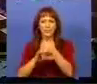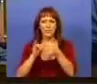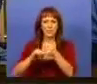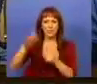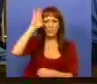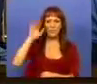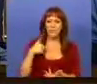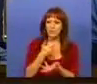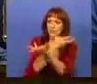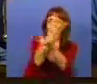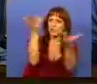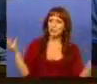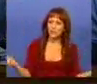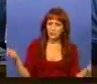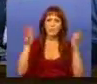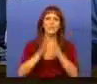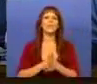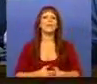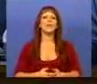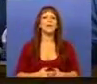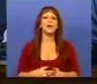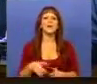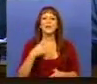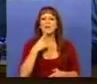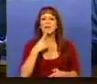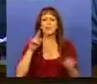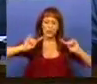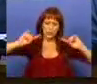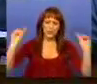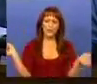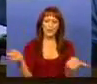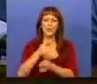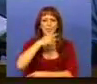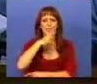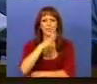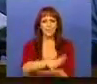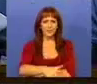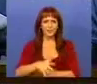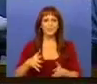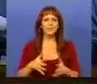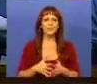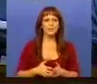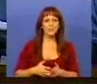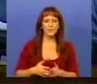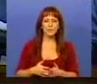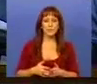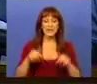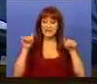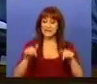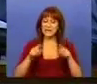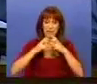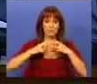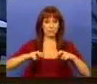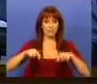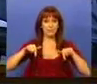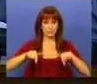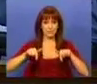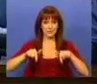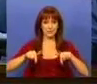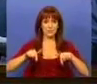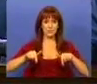militares aqui presentes e muito sinteticamente dizer que nesta